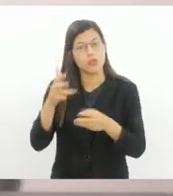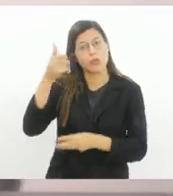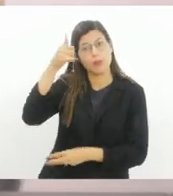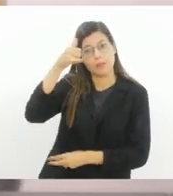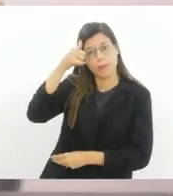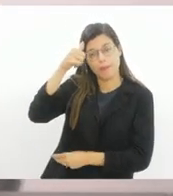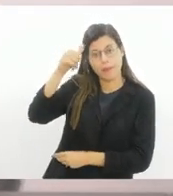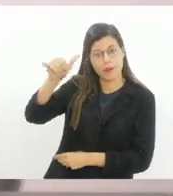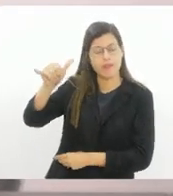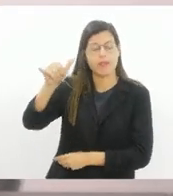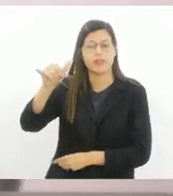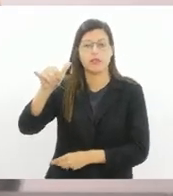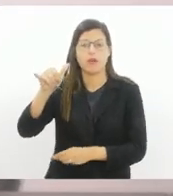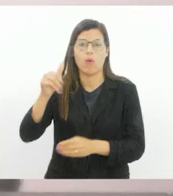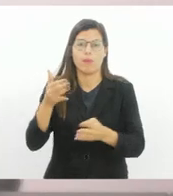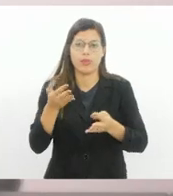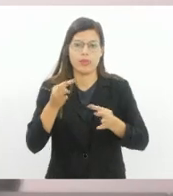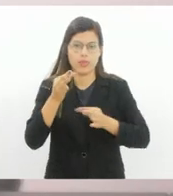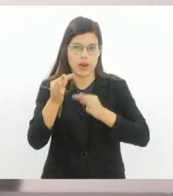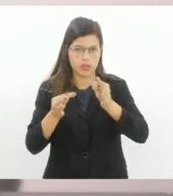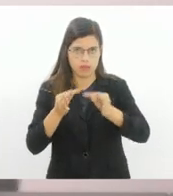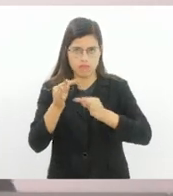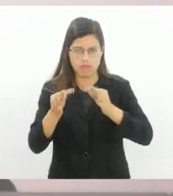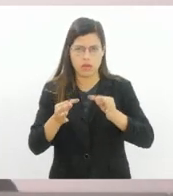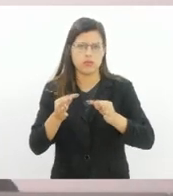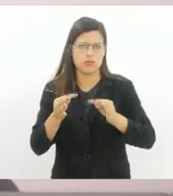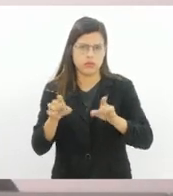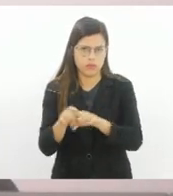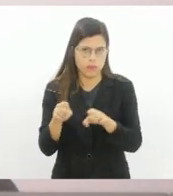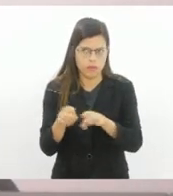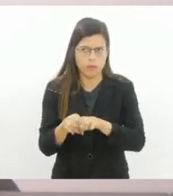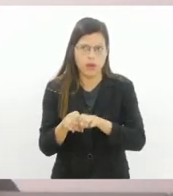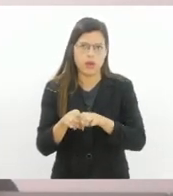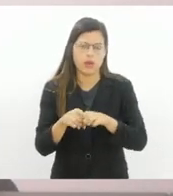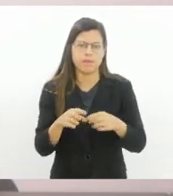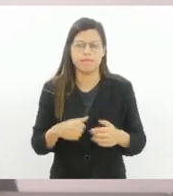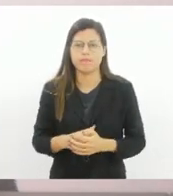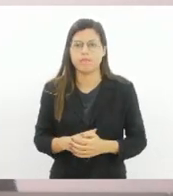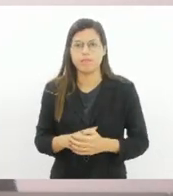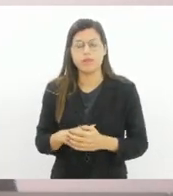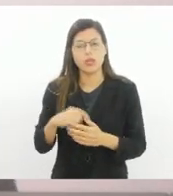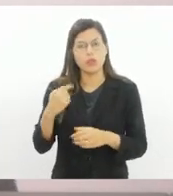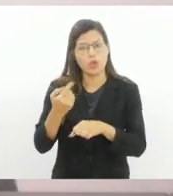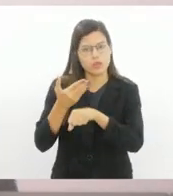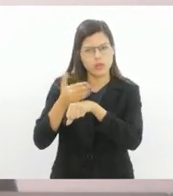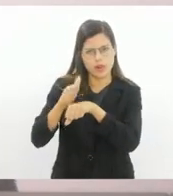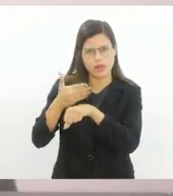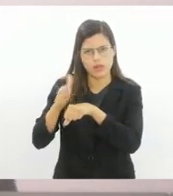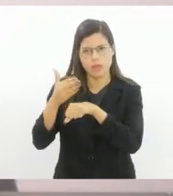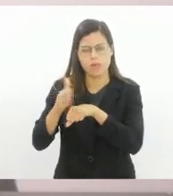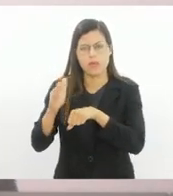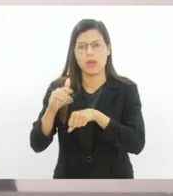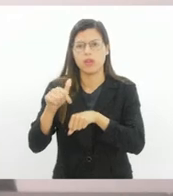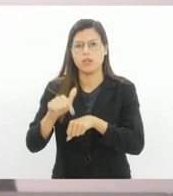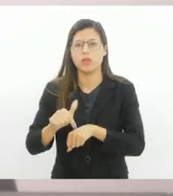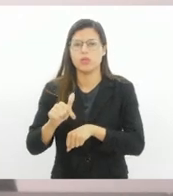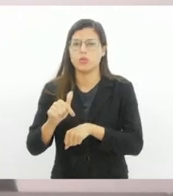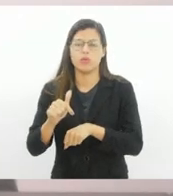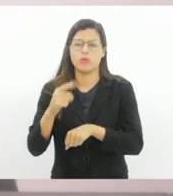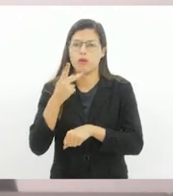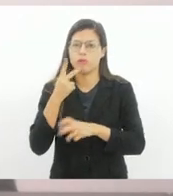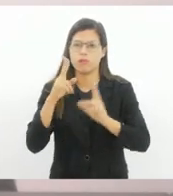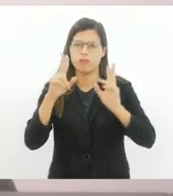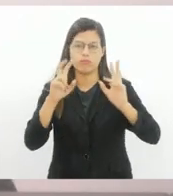prevenção, tratamento e reabilitação. Em nossas capacitações, sensibilizações, abordamos